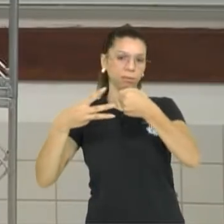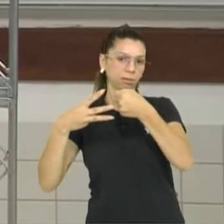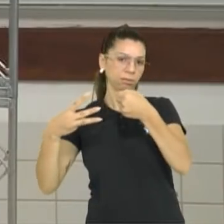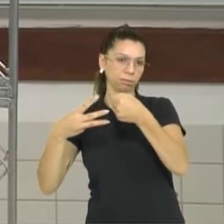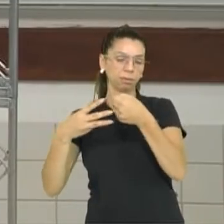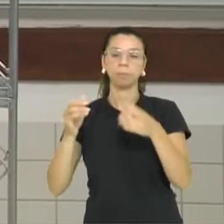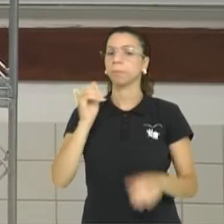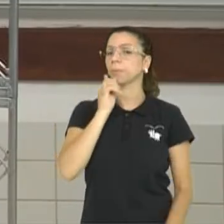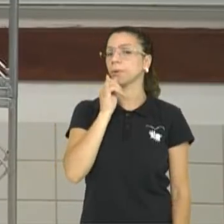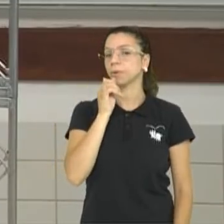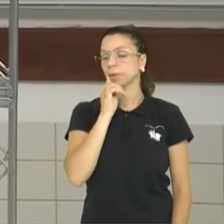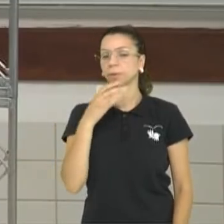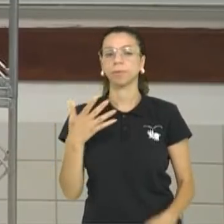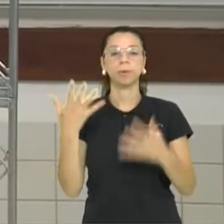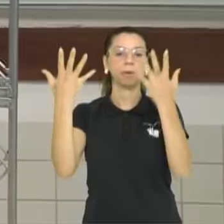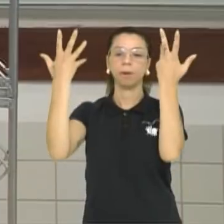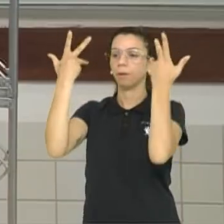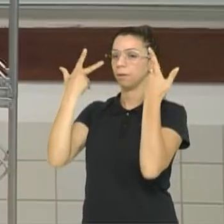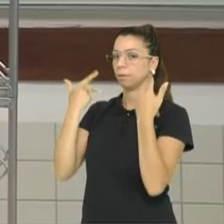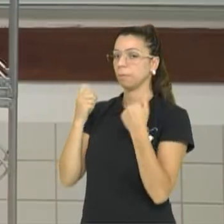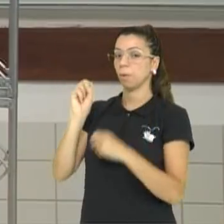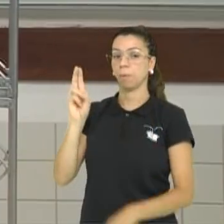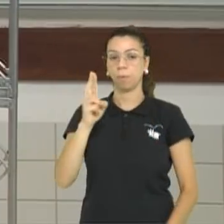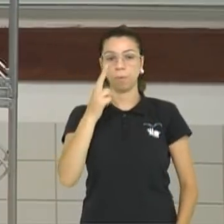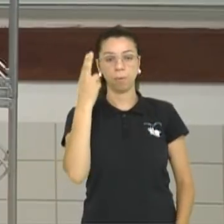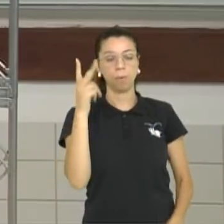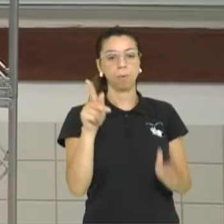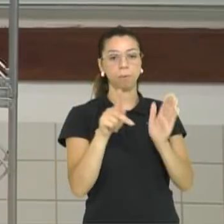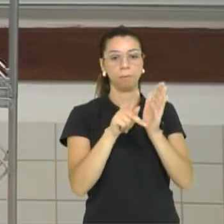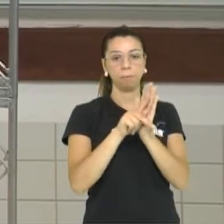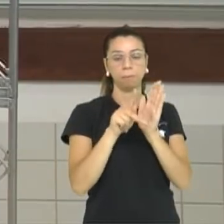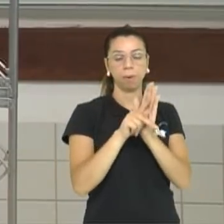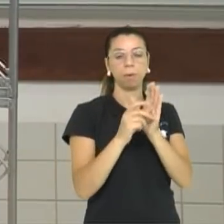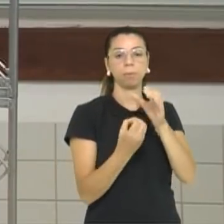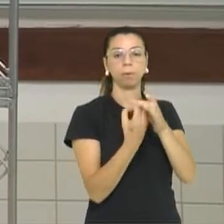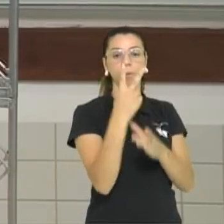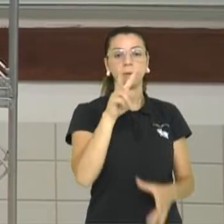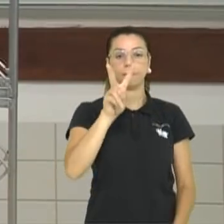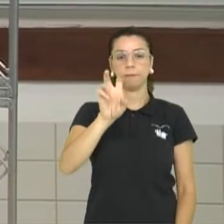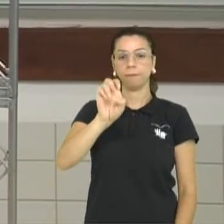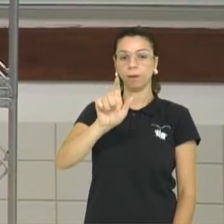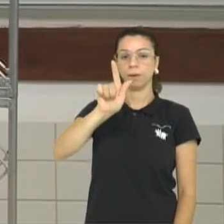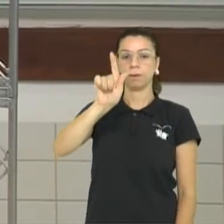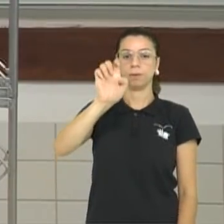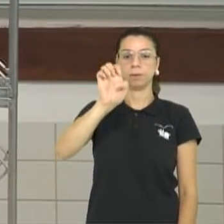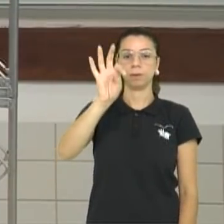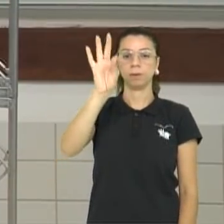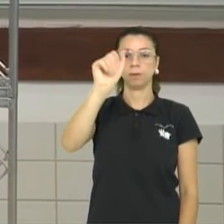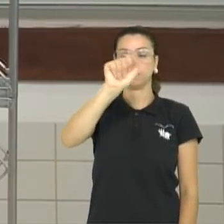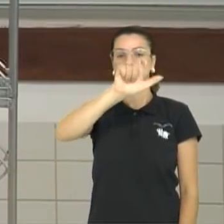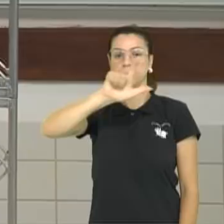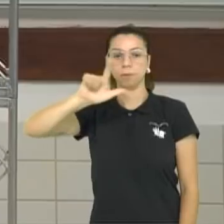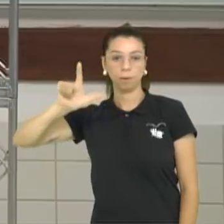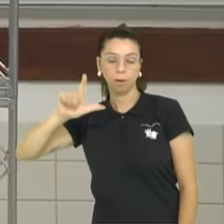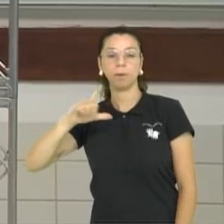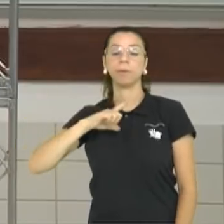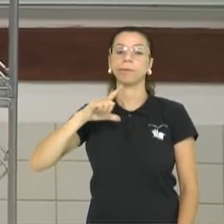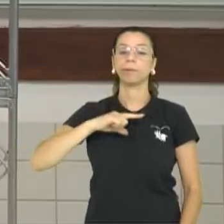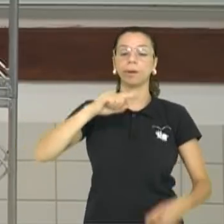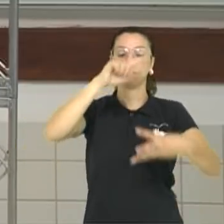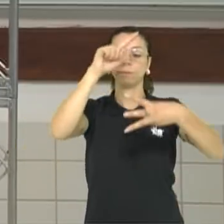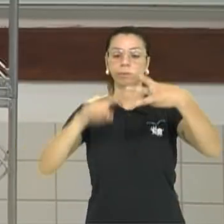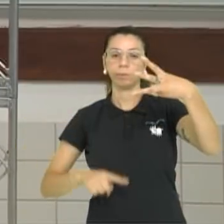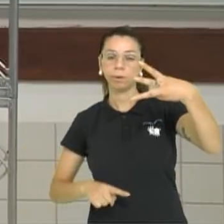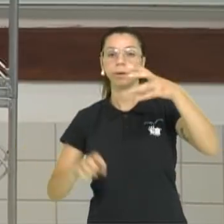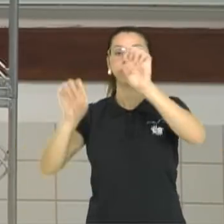célula, por exemplo, animal ou vegetal, tem pelo menos 3 estruturas básicas. Vamos